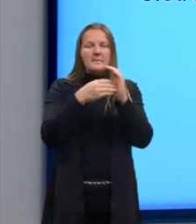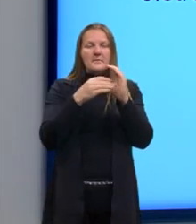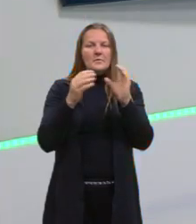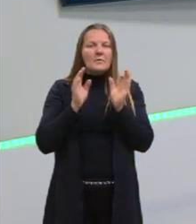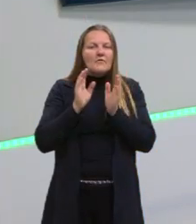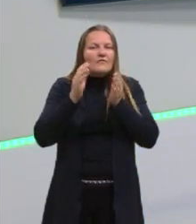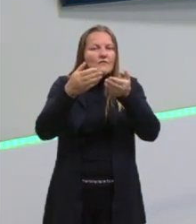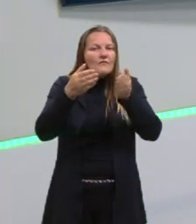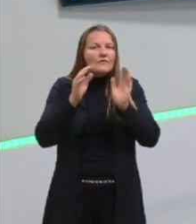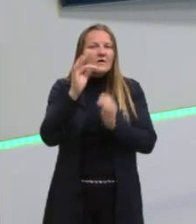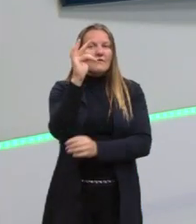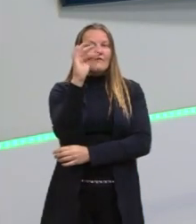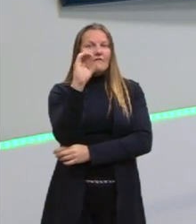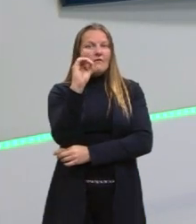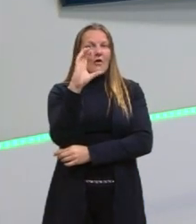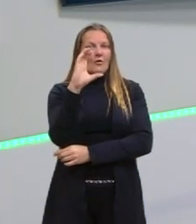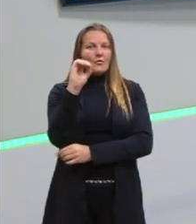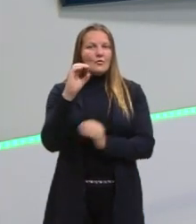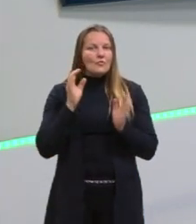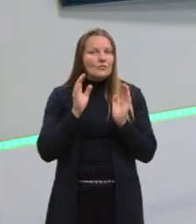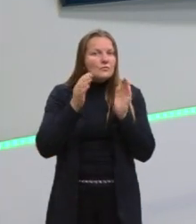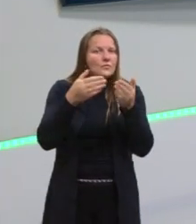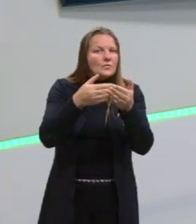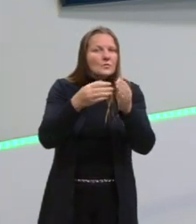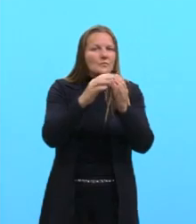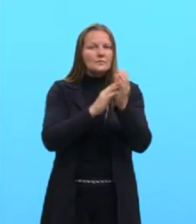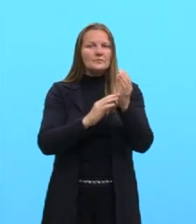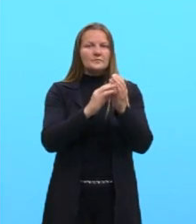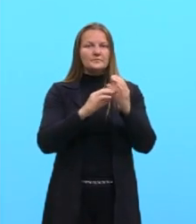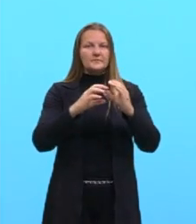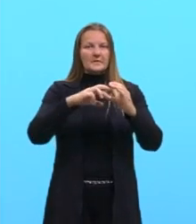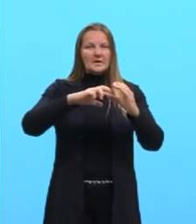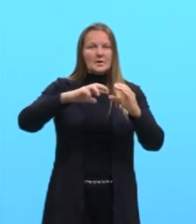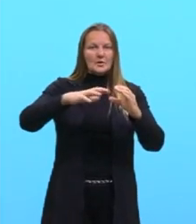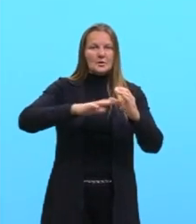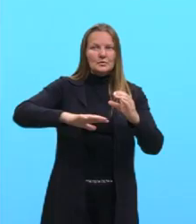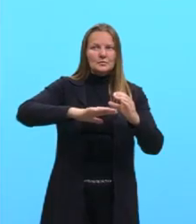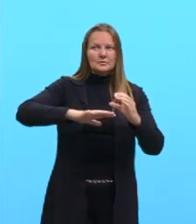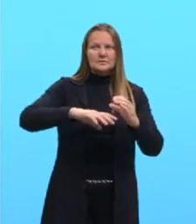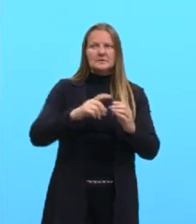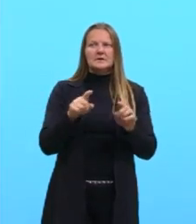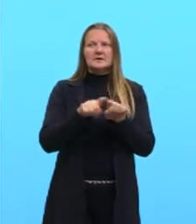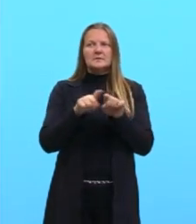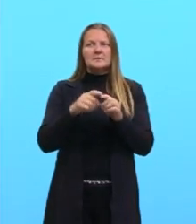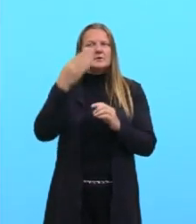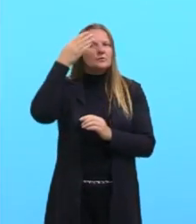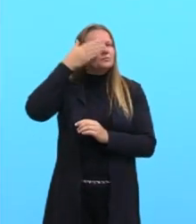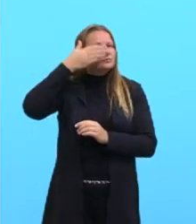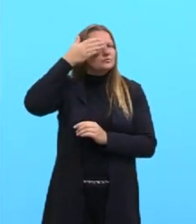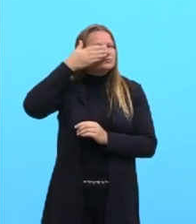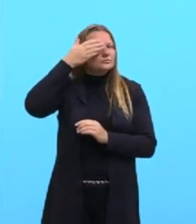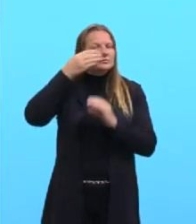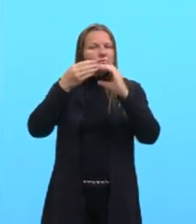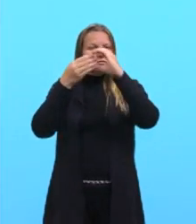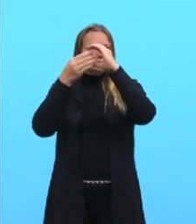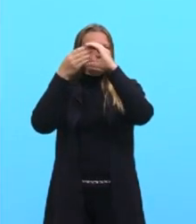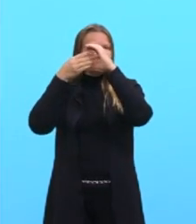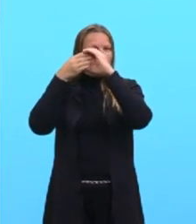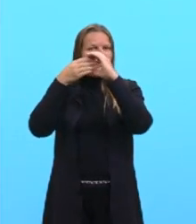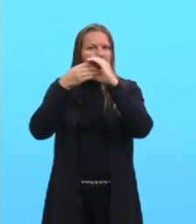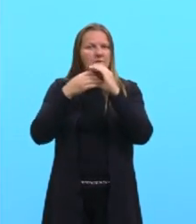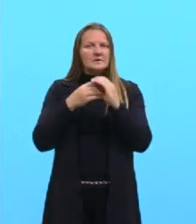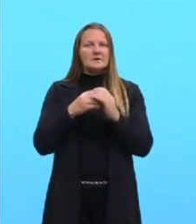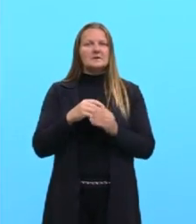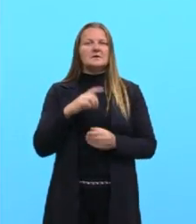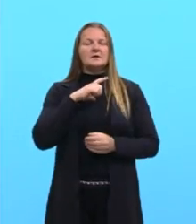ela seja Projetada nessa região outra coisa importante é que a lente do nosso olho que é o cristalino ele vai